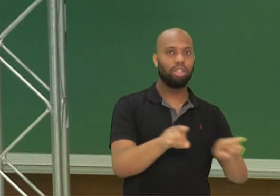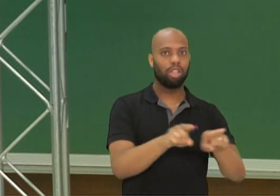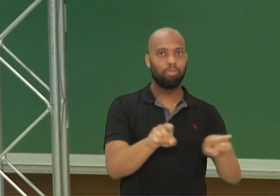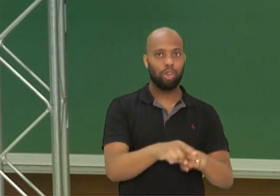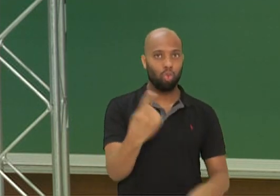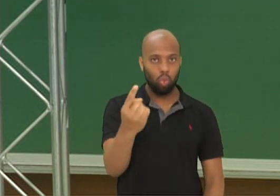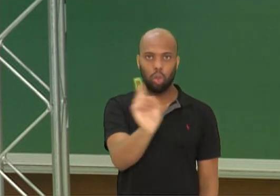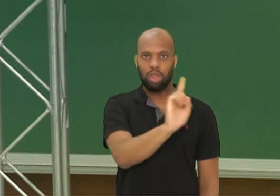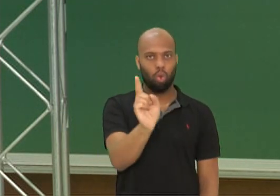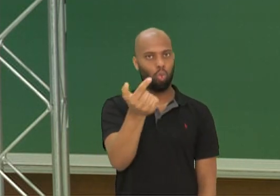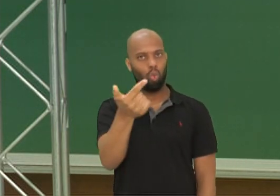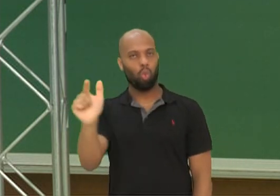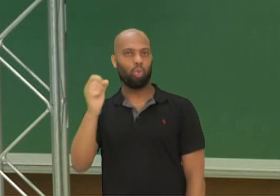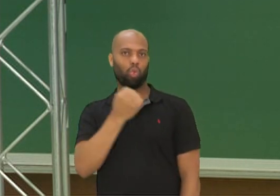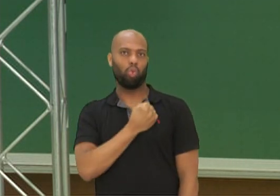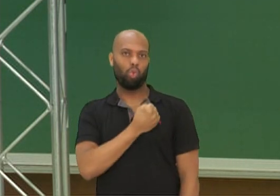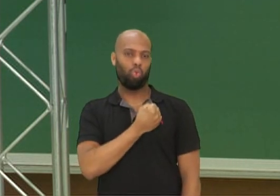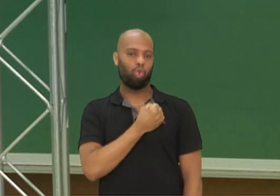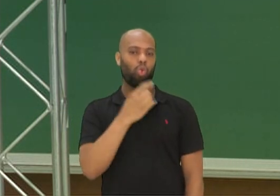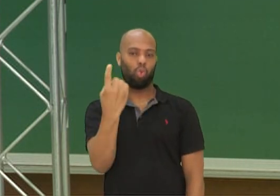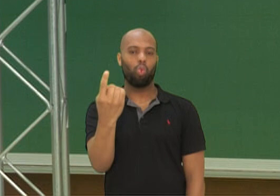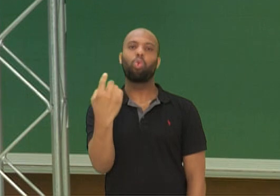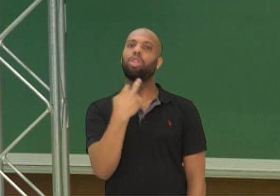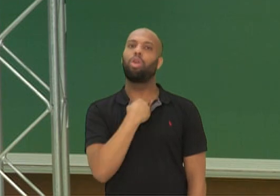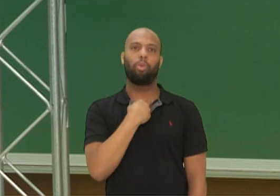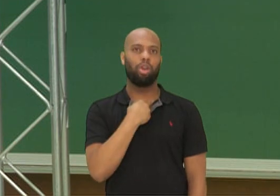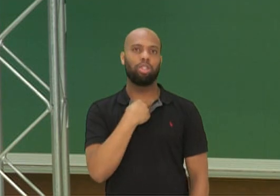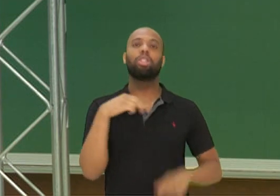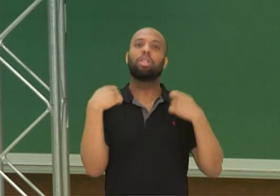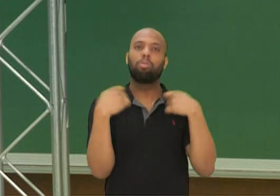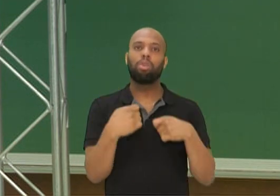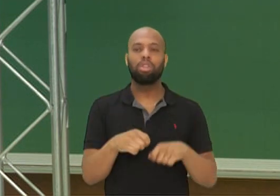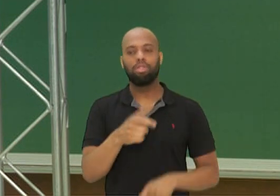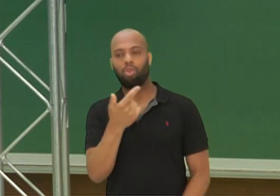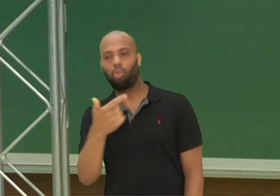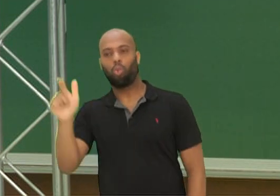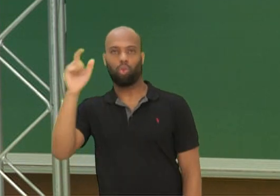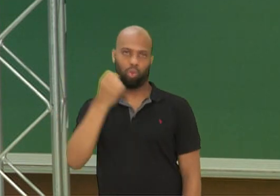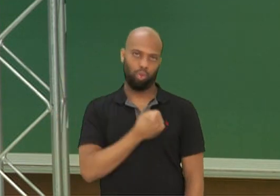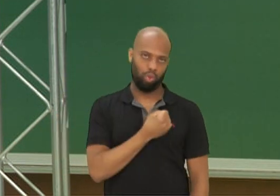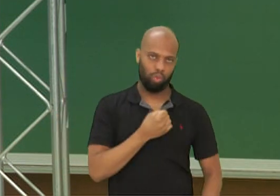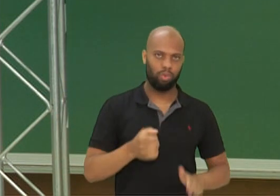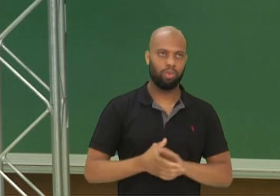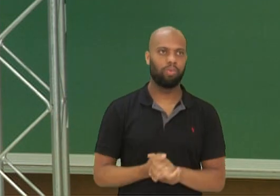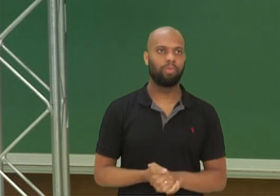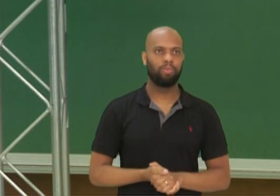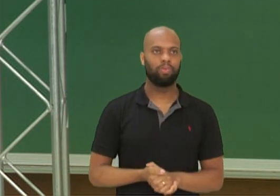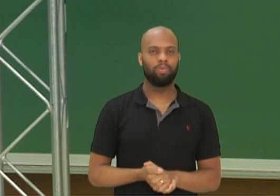1. Ok? Maior base tem que ser maior que zero e diferente de 1.